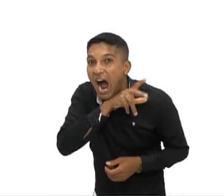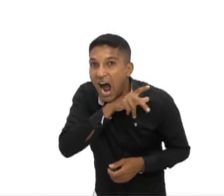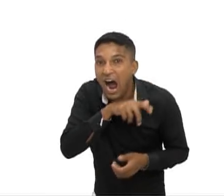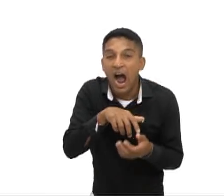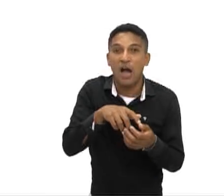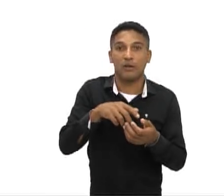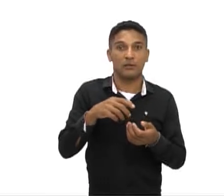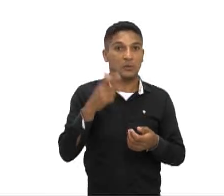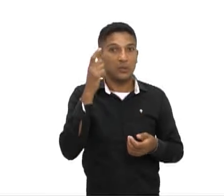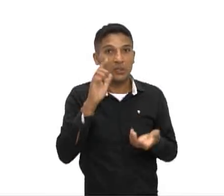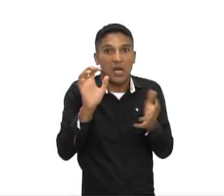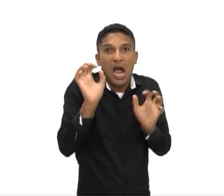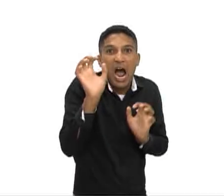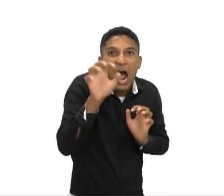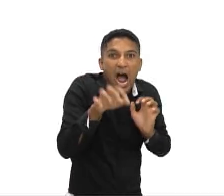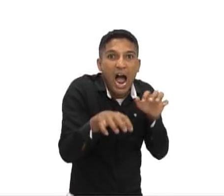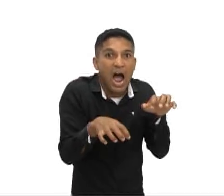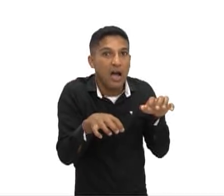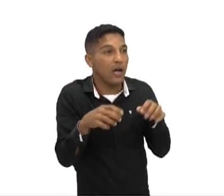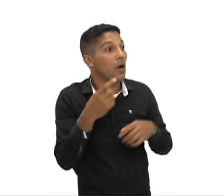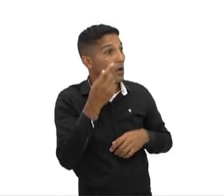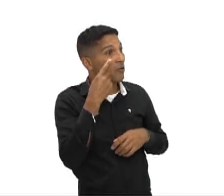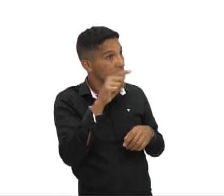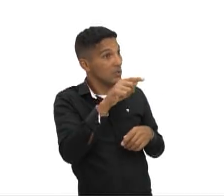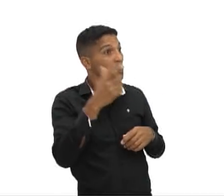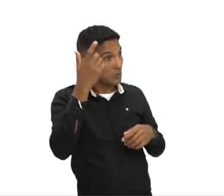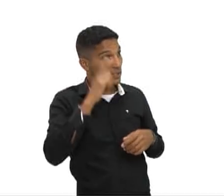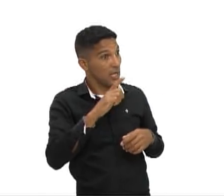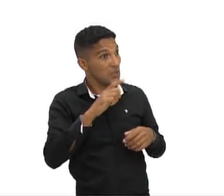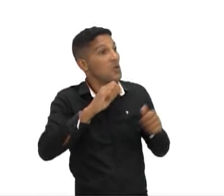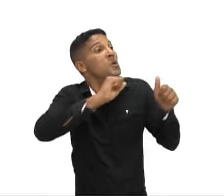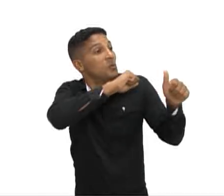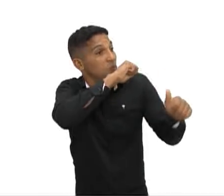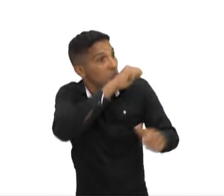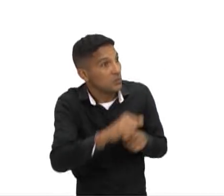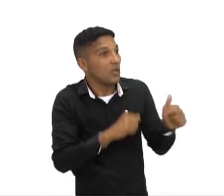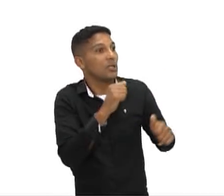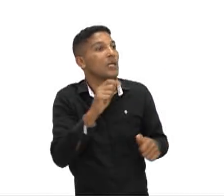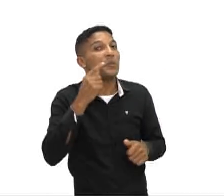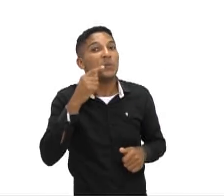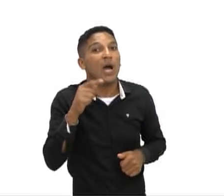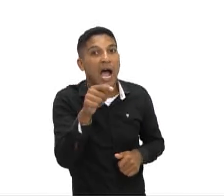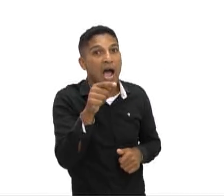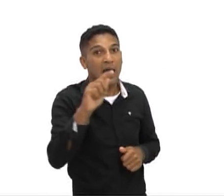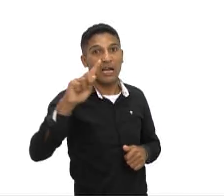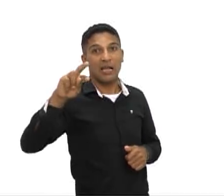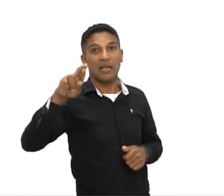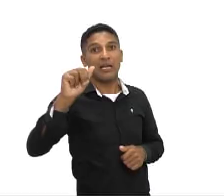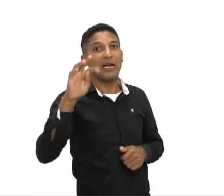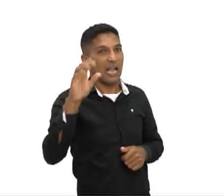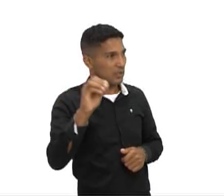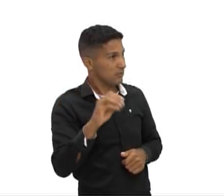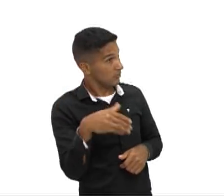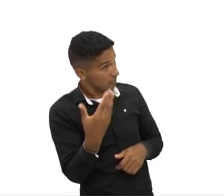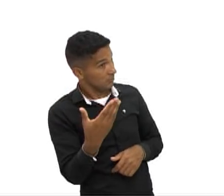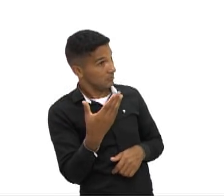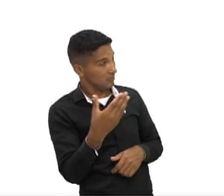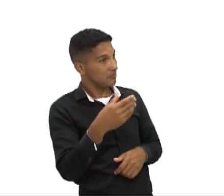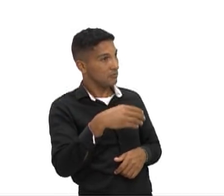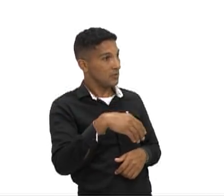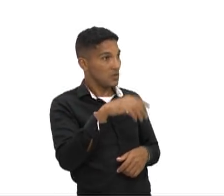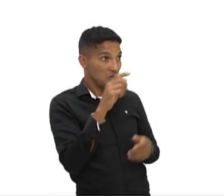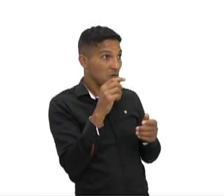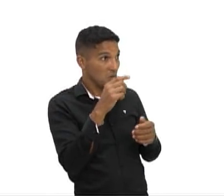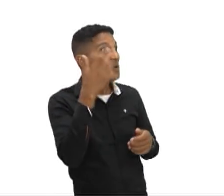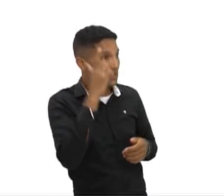se transformar em um animal pequeno, como um ratinho, por exemplo. Que tal? Consegue?